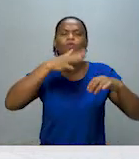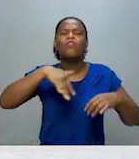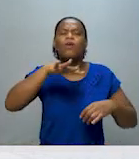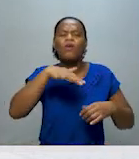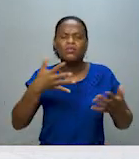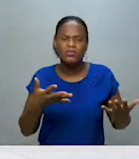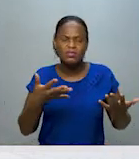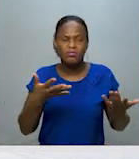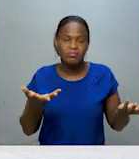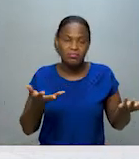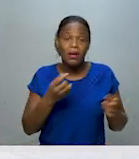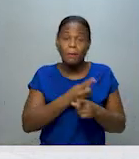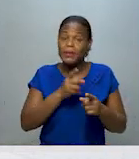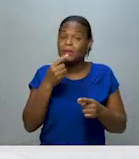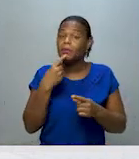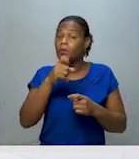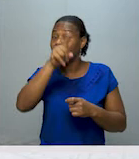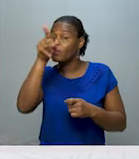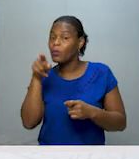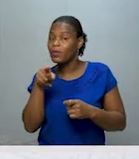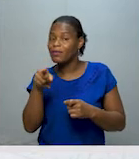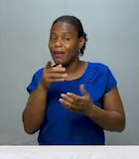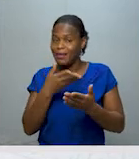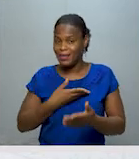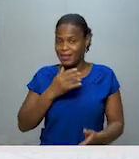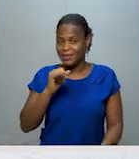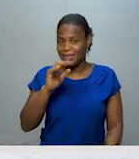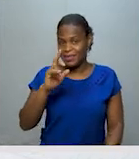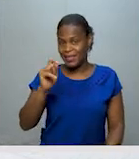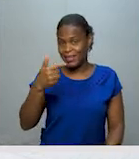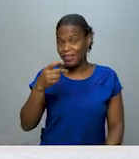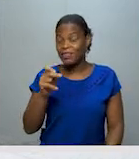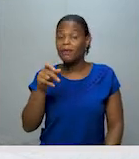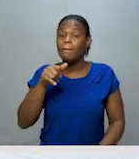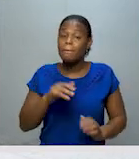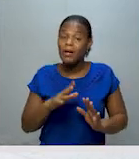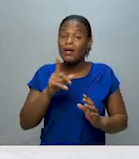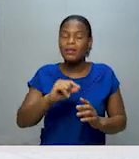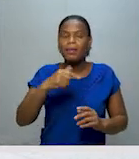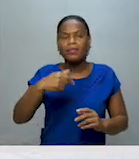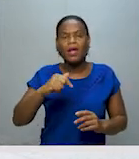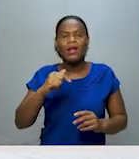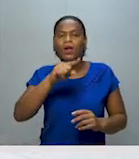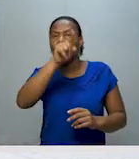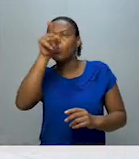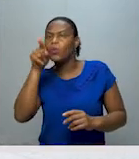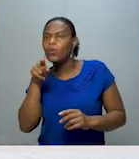uma pergunta, por isso é uma interrogativa direta, mas também tem um